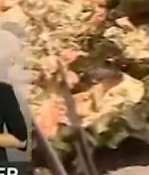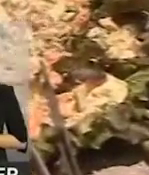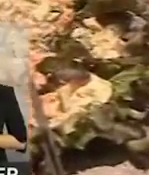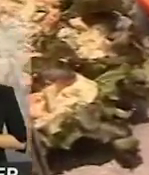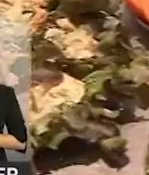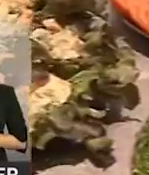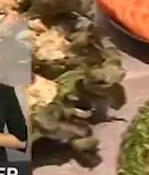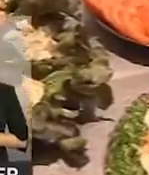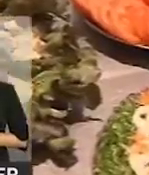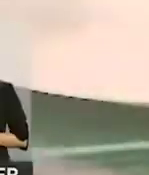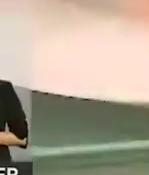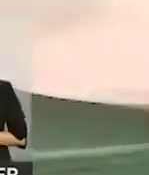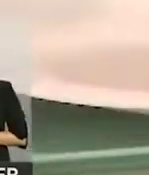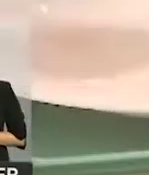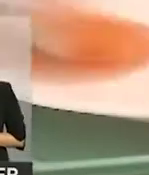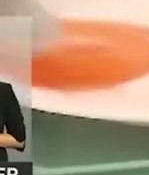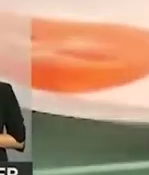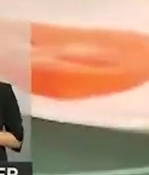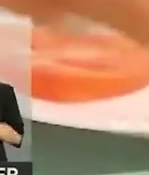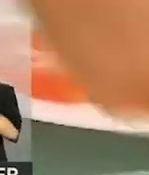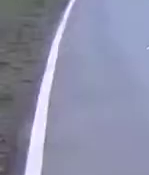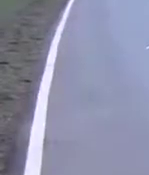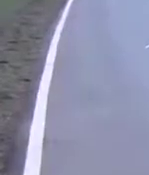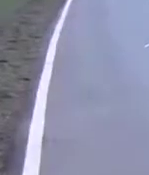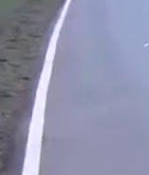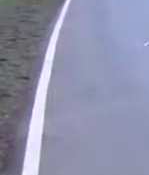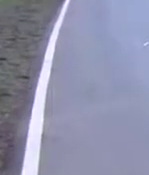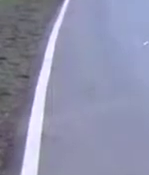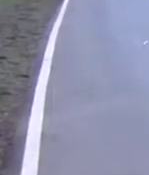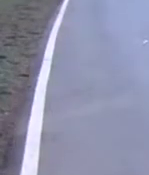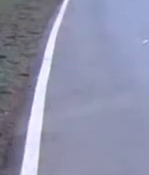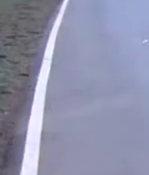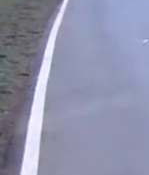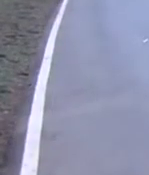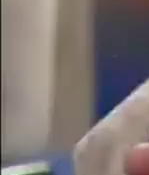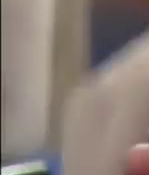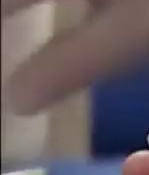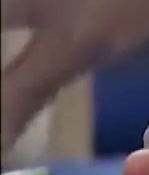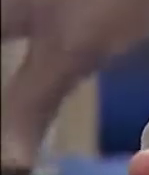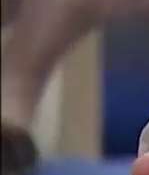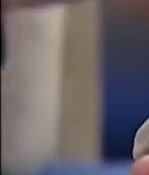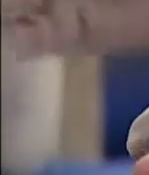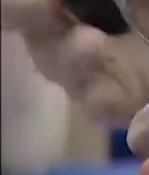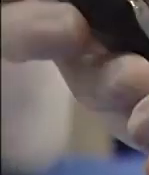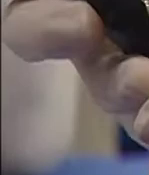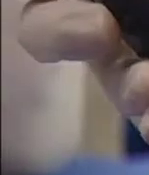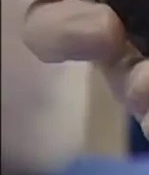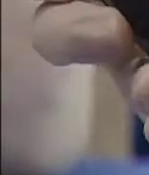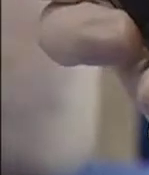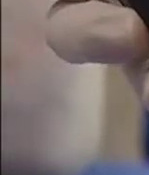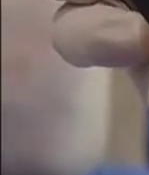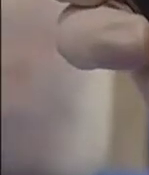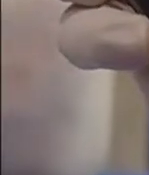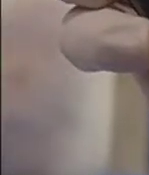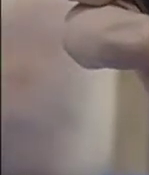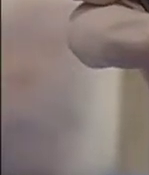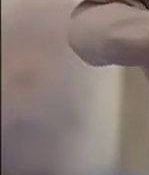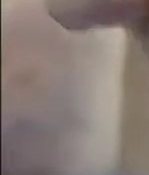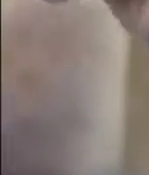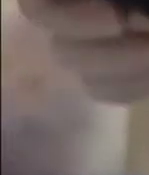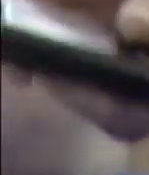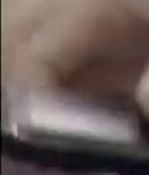uma alimentação saudável somando com outros fatores como ausência de atividade física é um dos principais fatores para